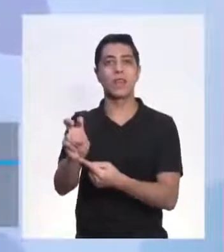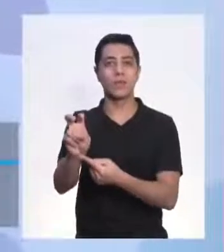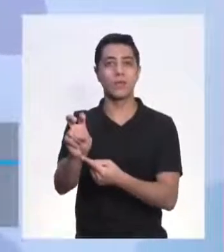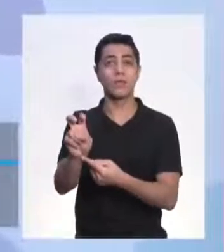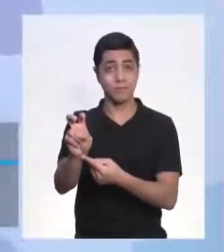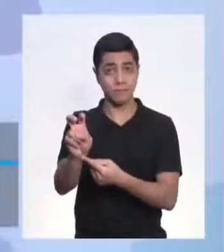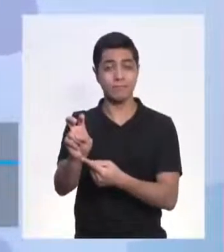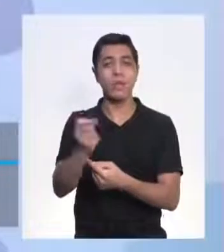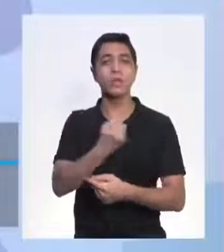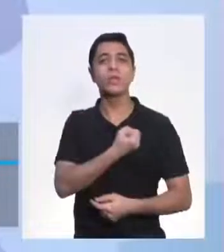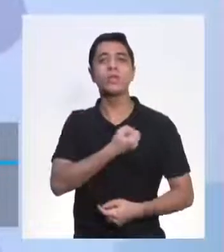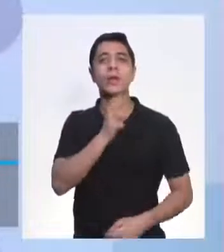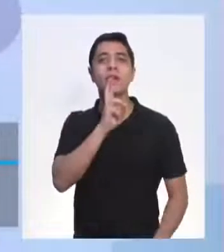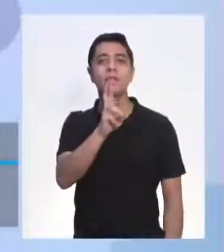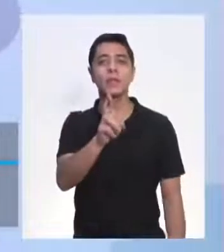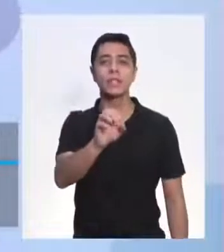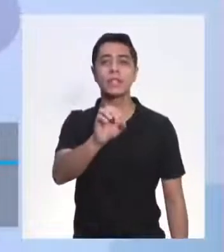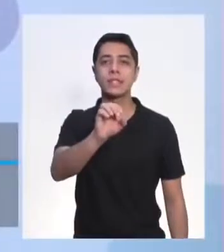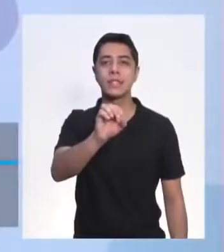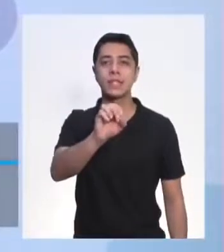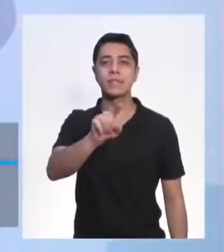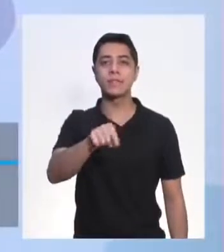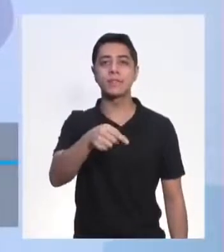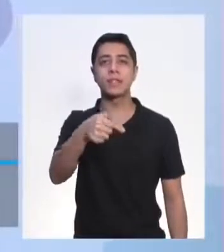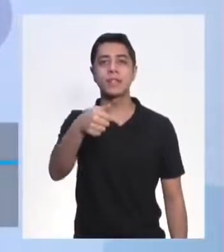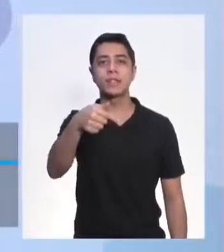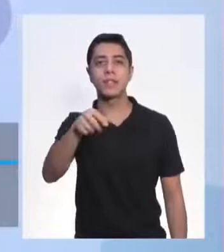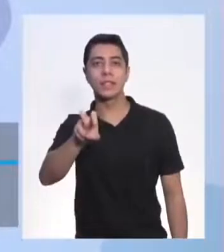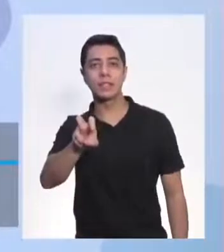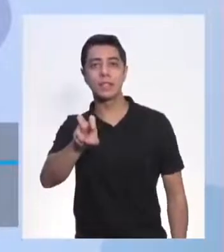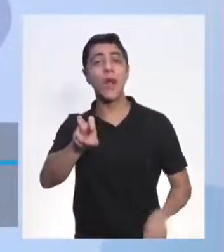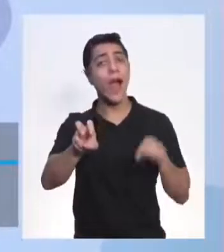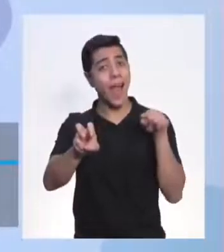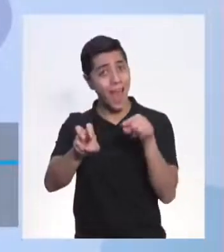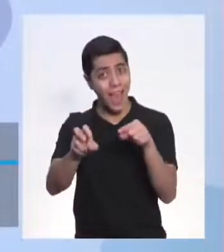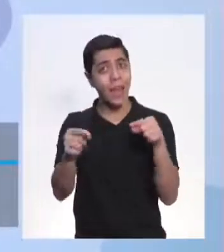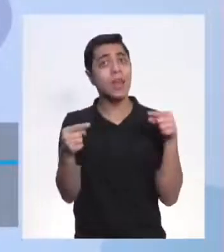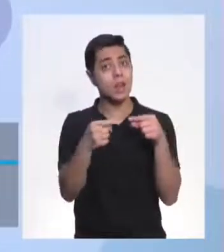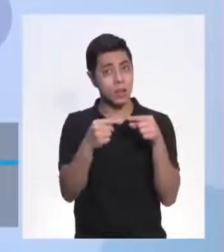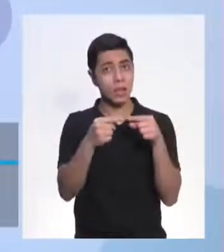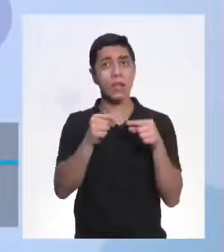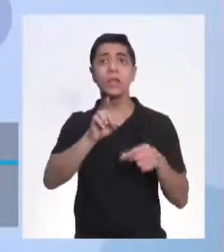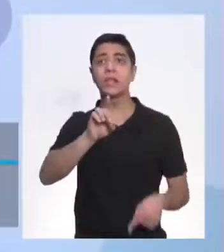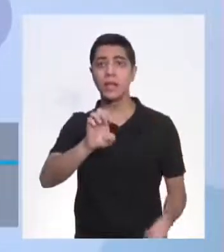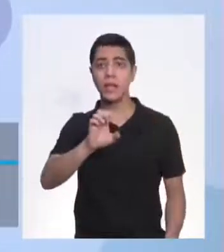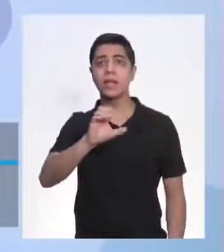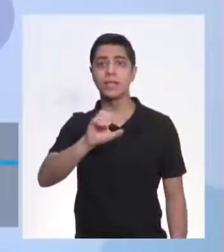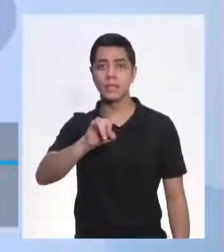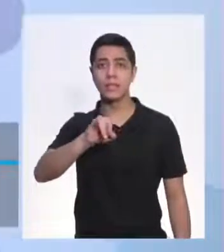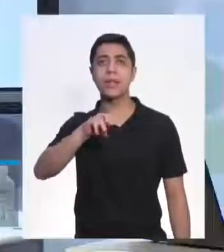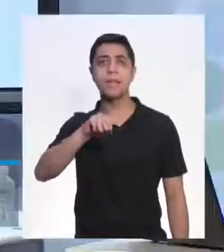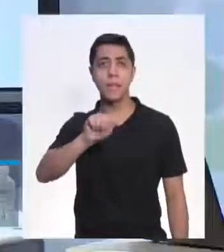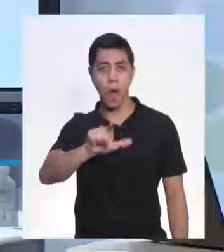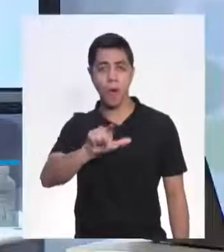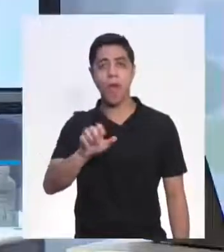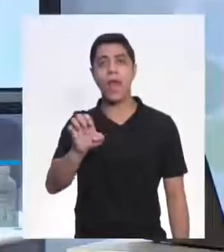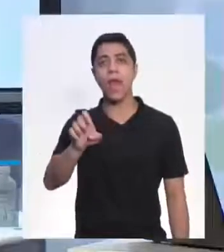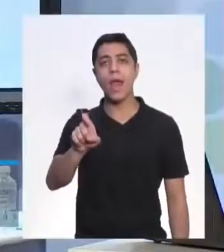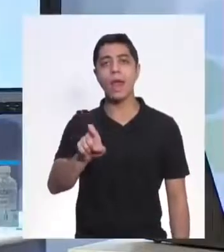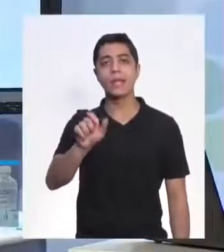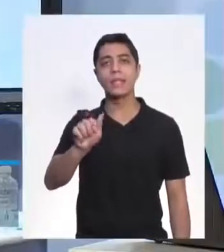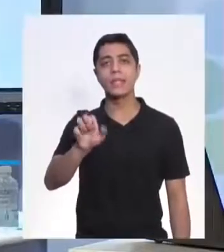um número decimal exato, certo? Outro exemplo que nós temos aqui é o